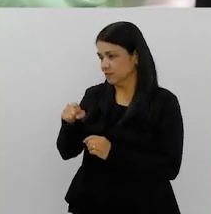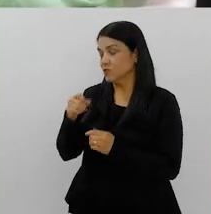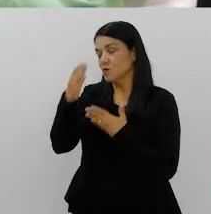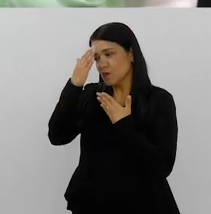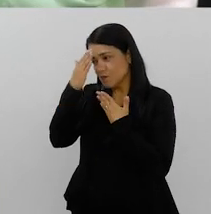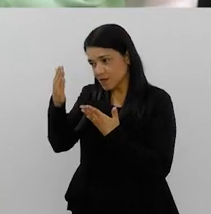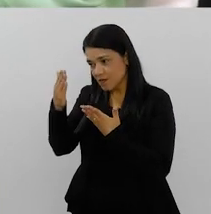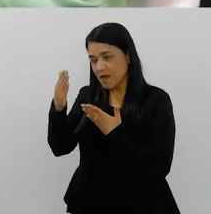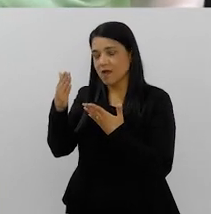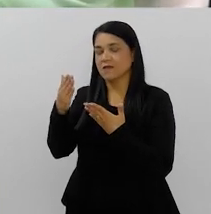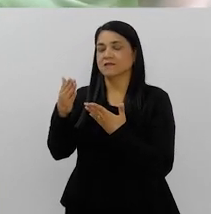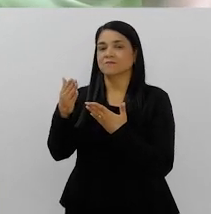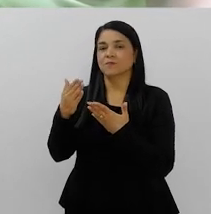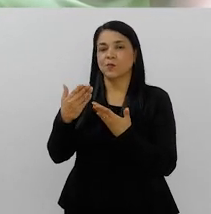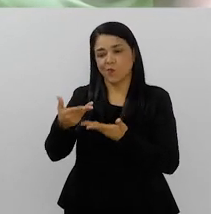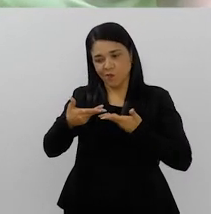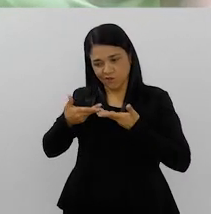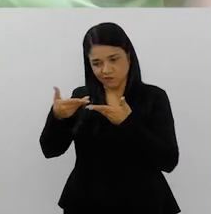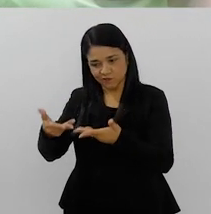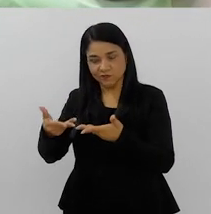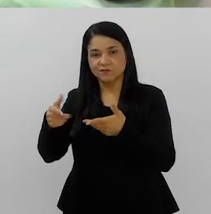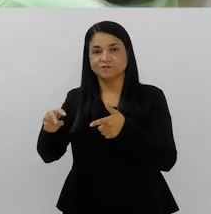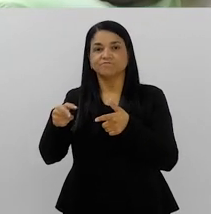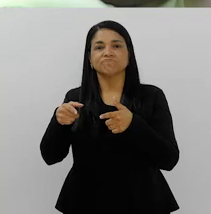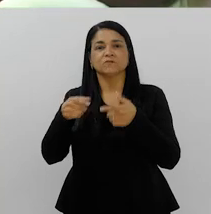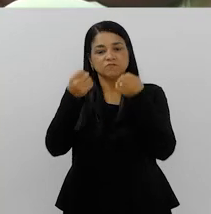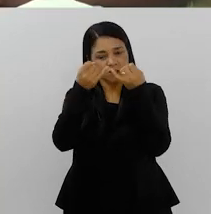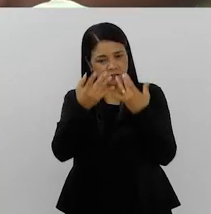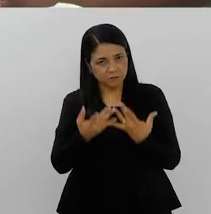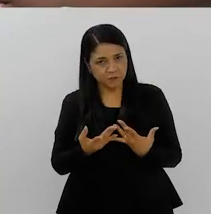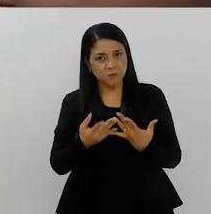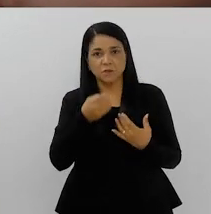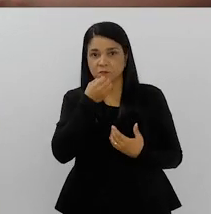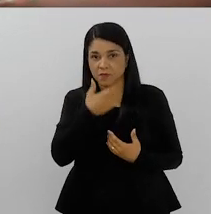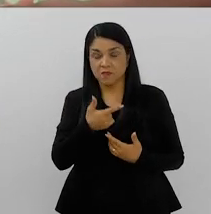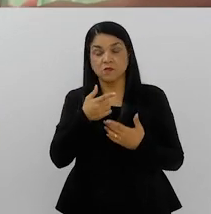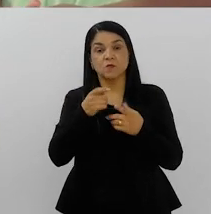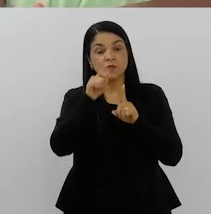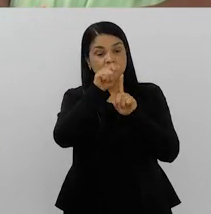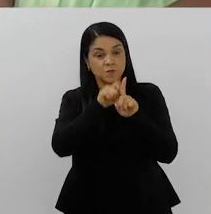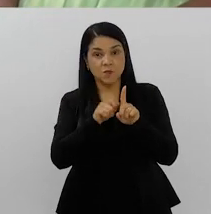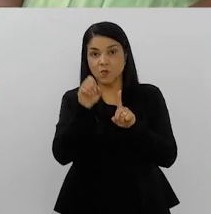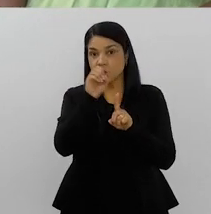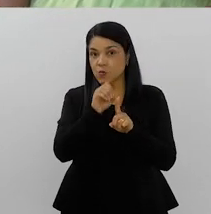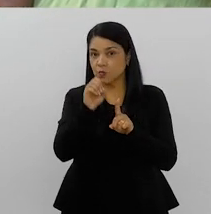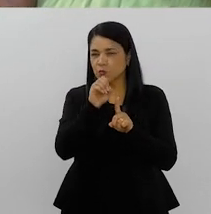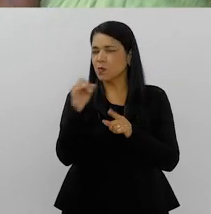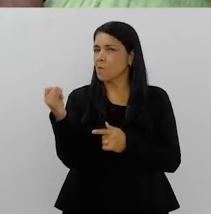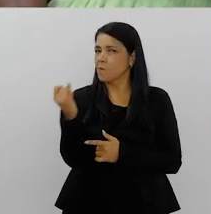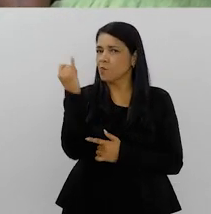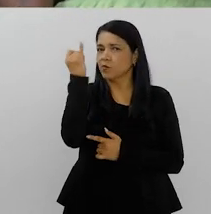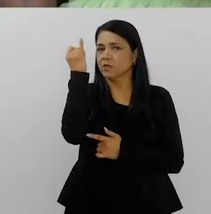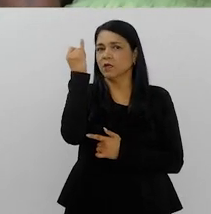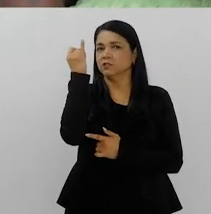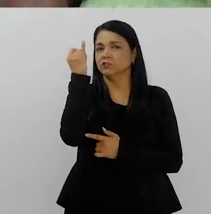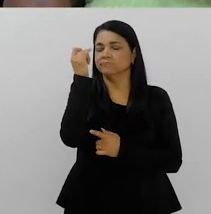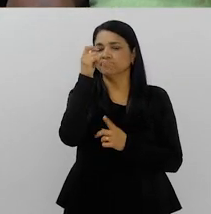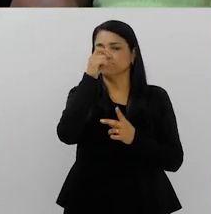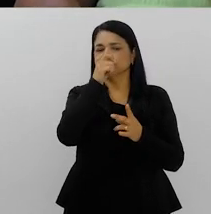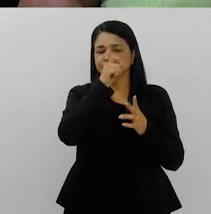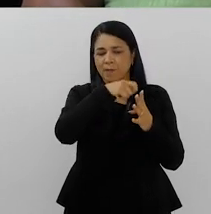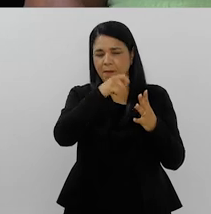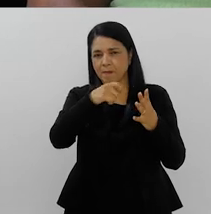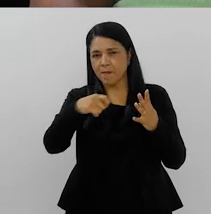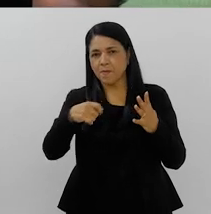primeiro Obrigado pelo convite eh E como você pontuou bem na verdade o Outubro Rosa ele tem importância durante